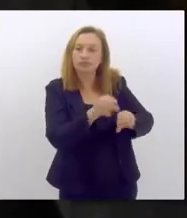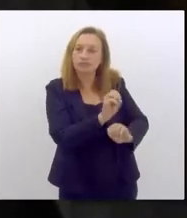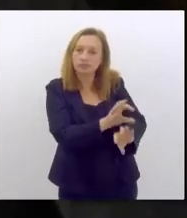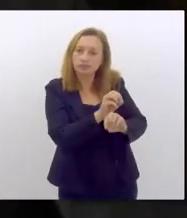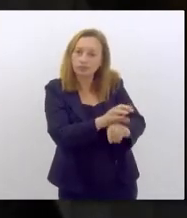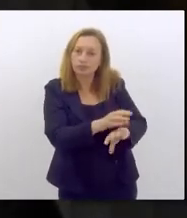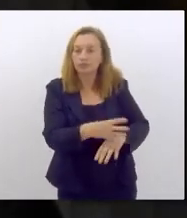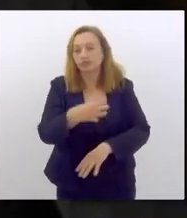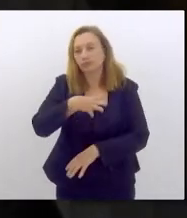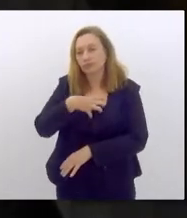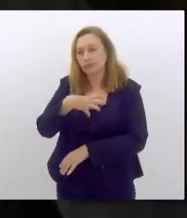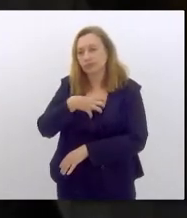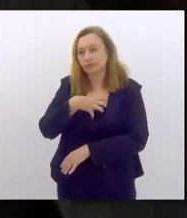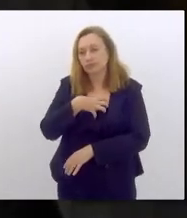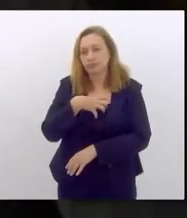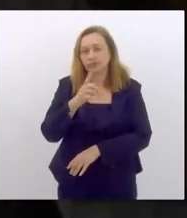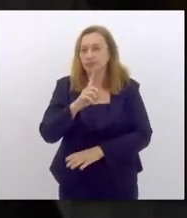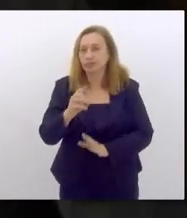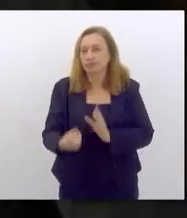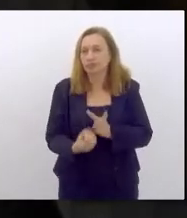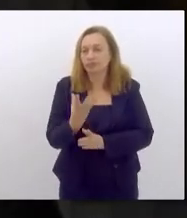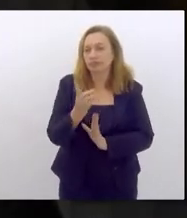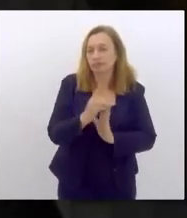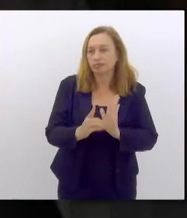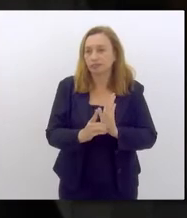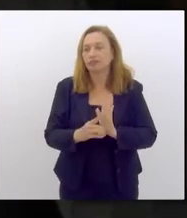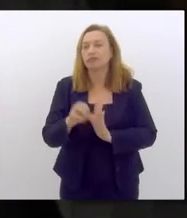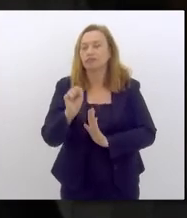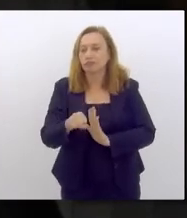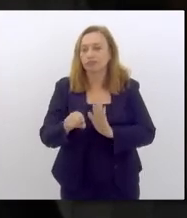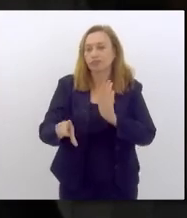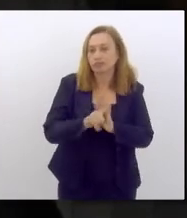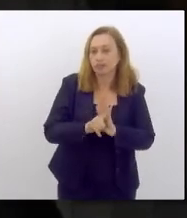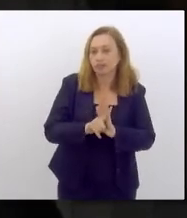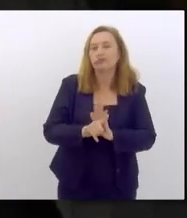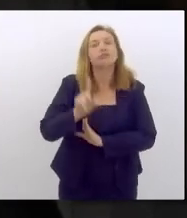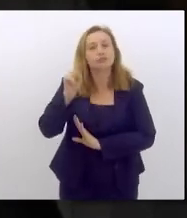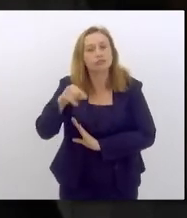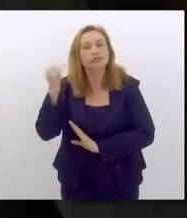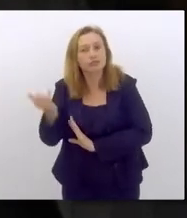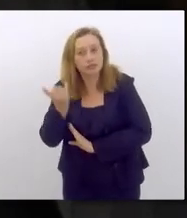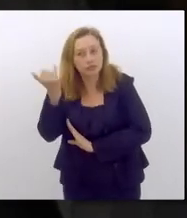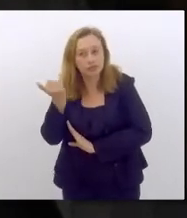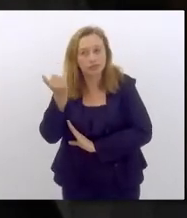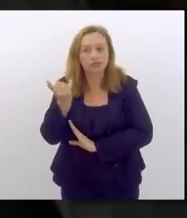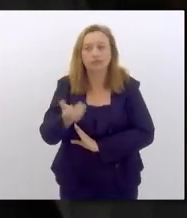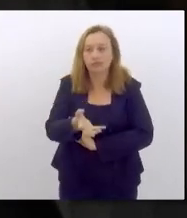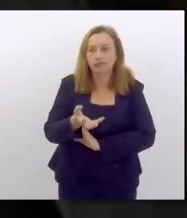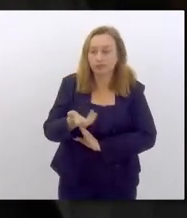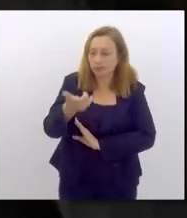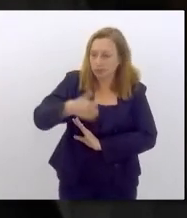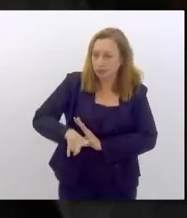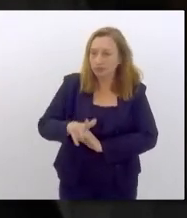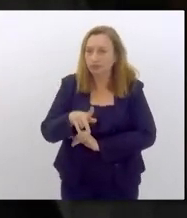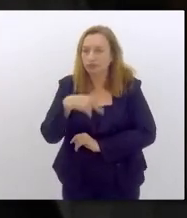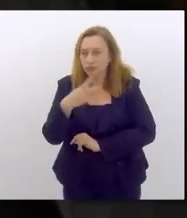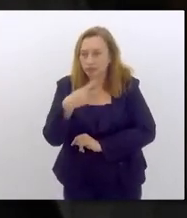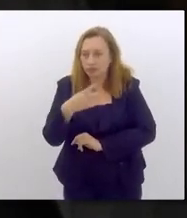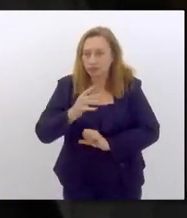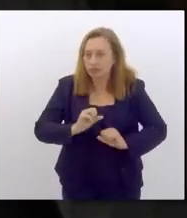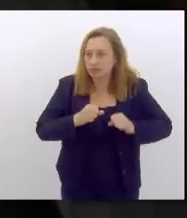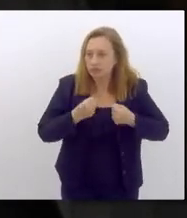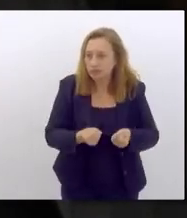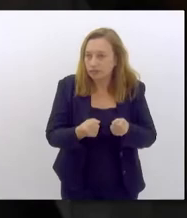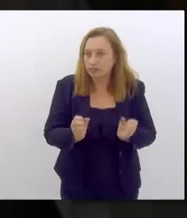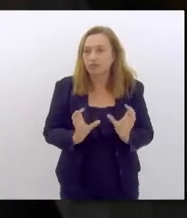nesse sentido, não pode ser por decreto, tem que ser por lei específica. É uma matéria muito importante. Eu quero aqui, de novo, ressaltar o esforço